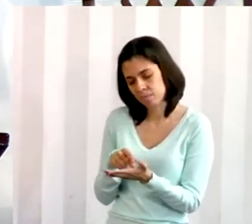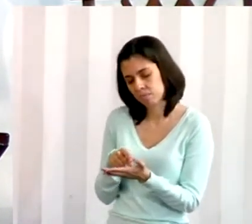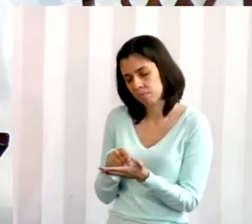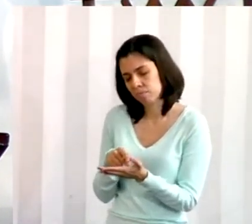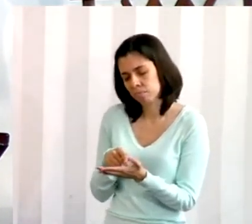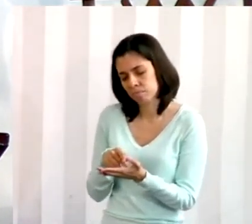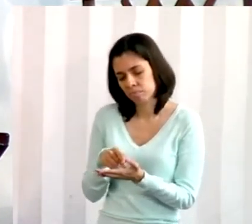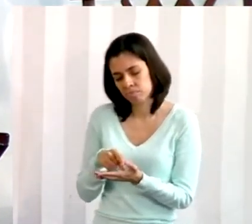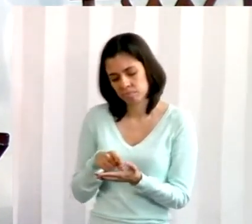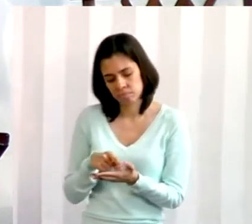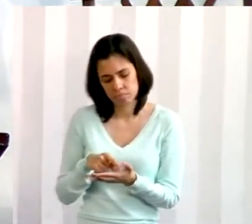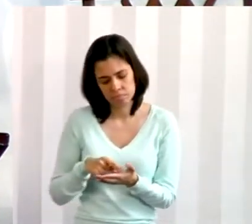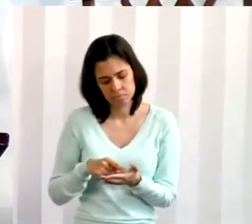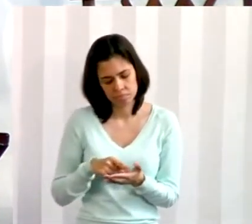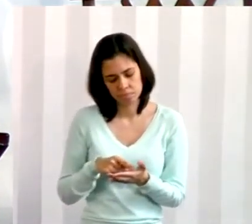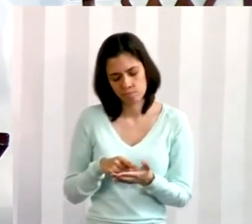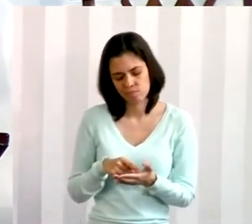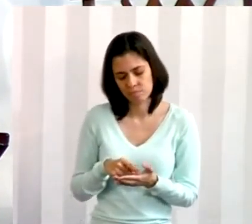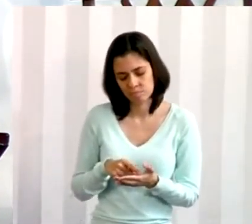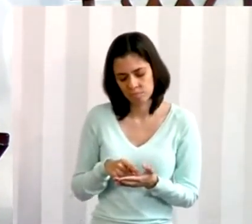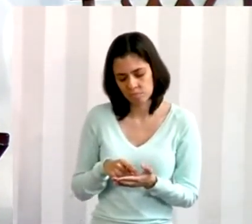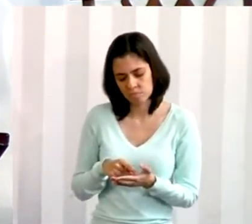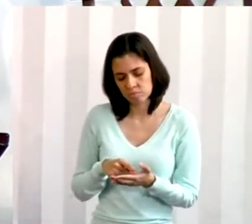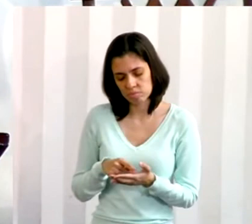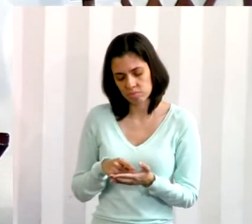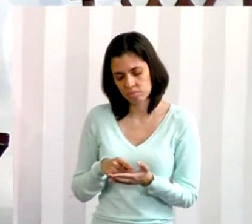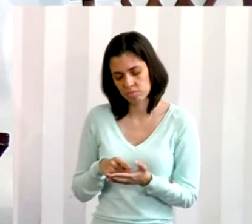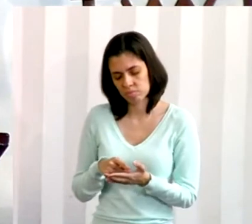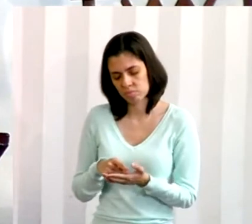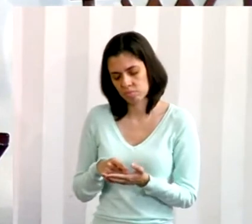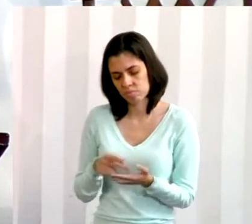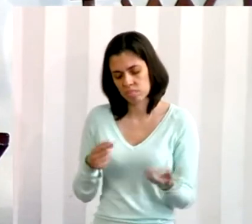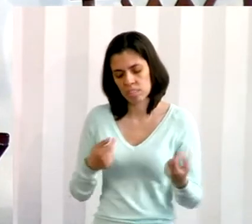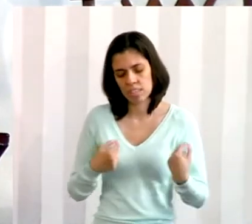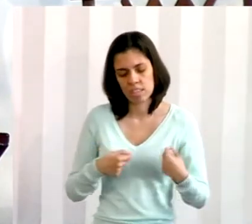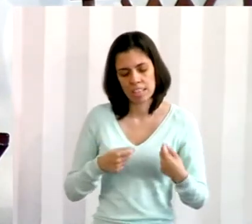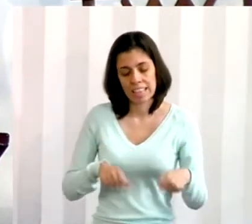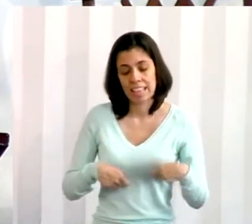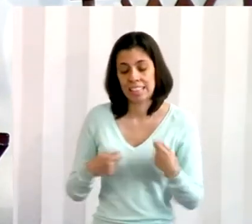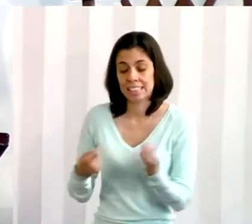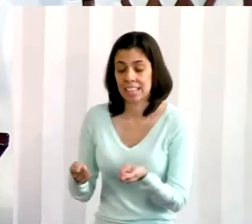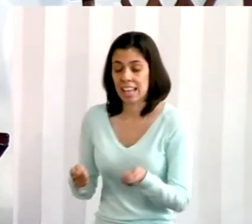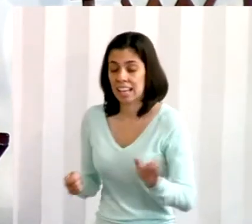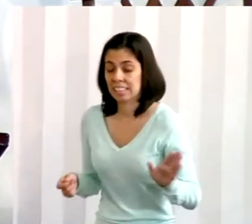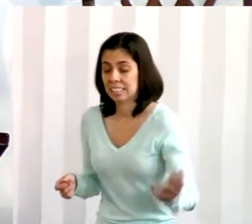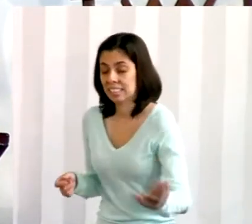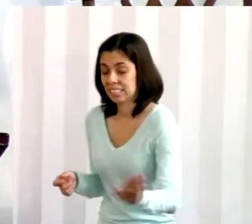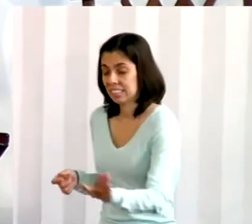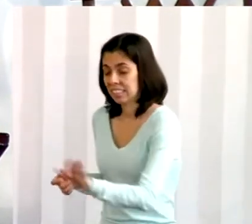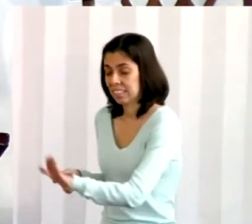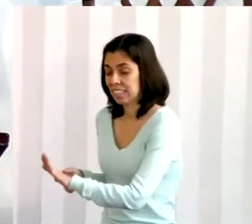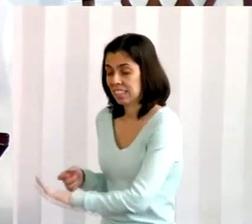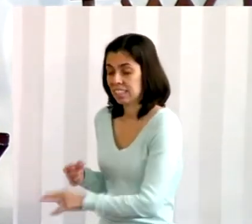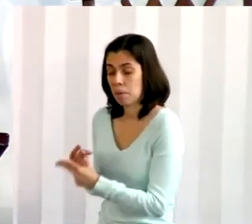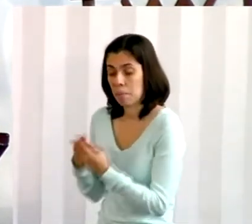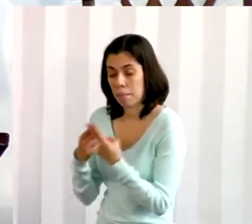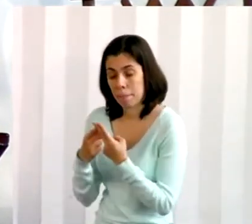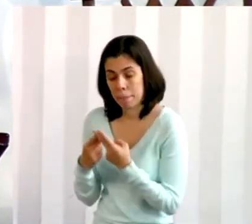na certeza da Tua graça. Dá, Senhor, às nossas crianças